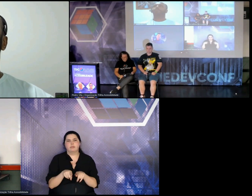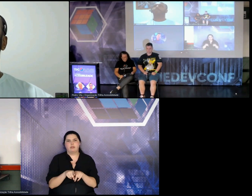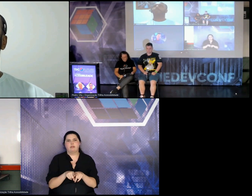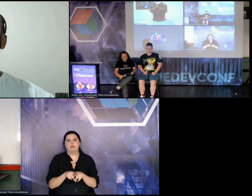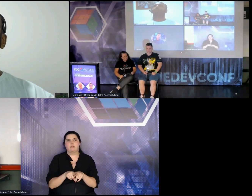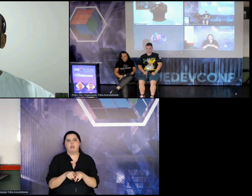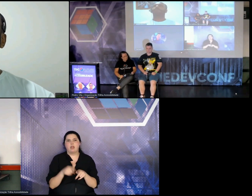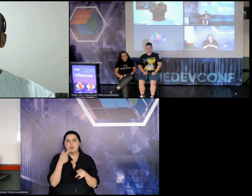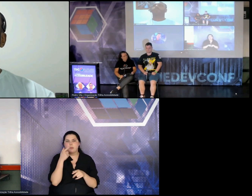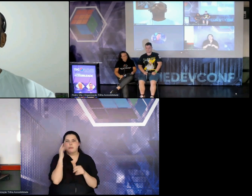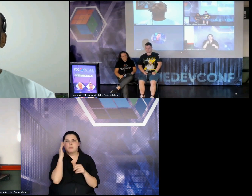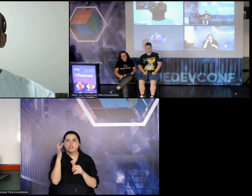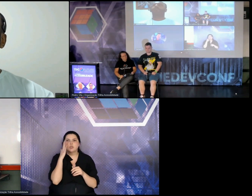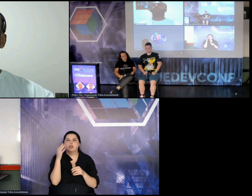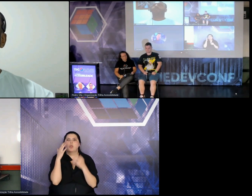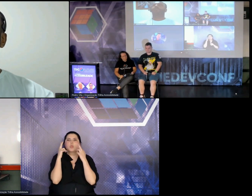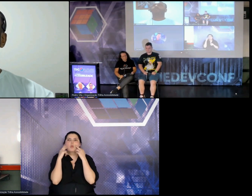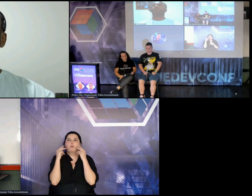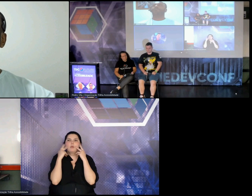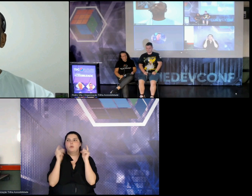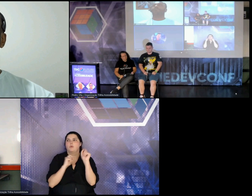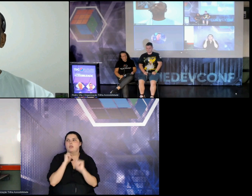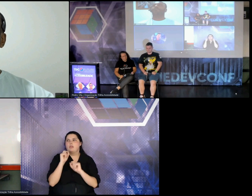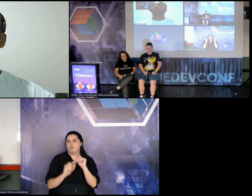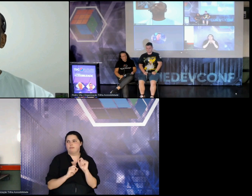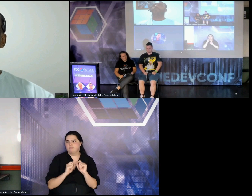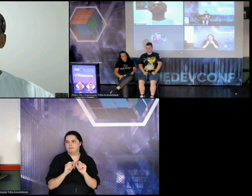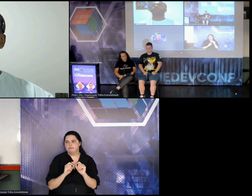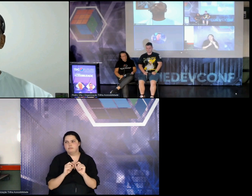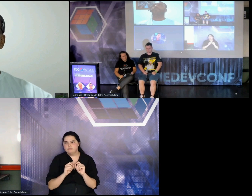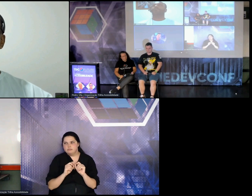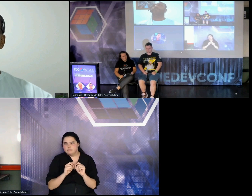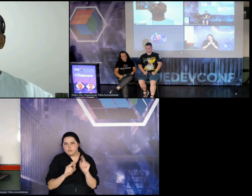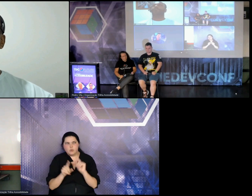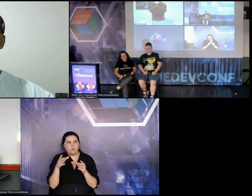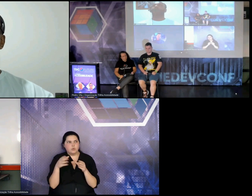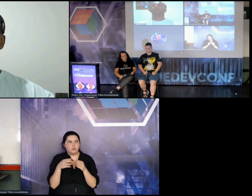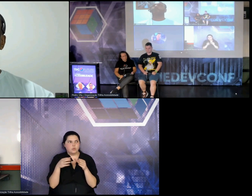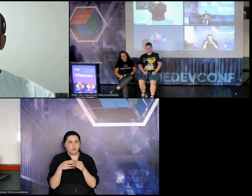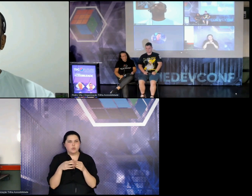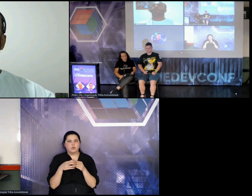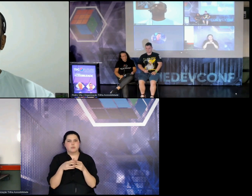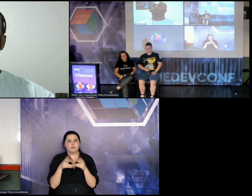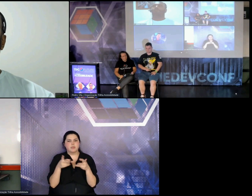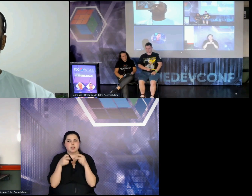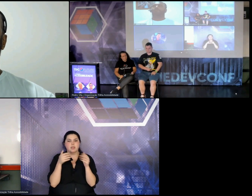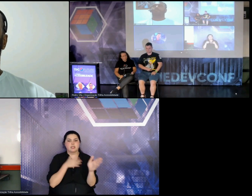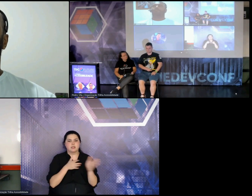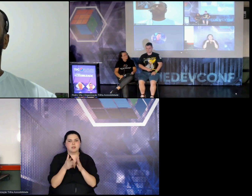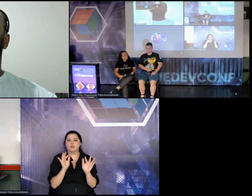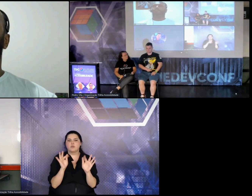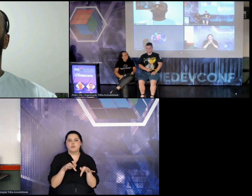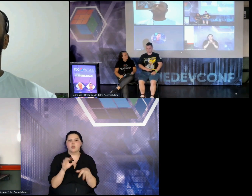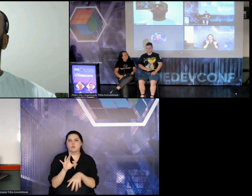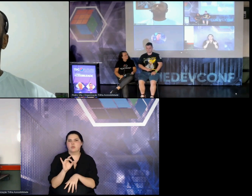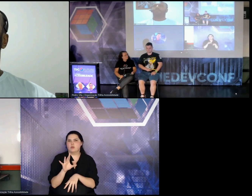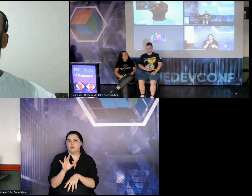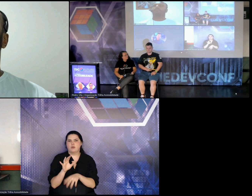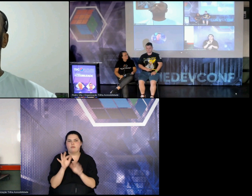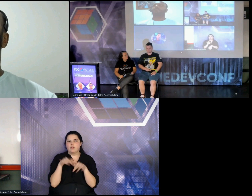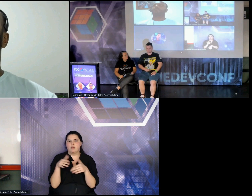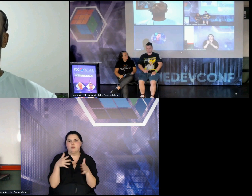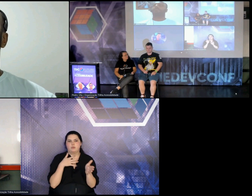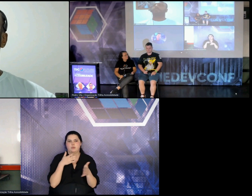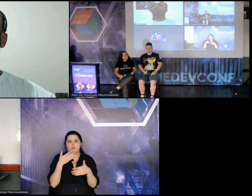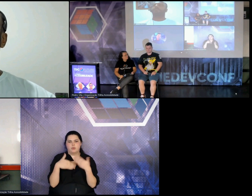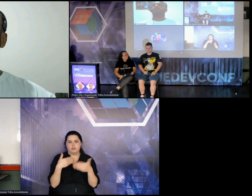Imagino que seja muito comum, né, a gente alguns times tipo olharem para a acessibilidade no final do processo todo,